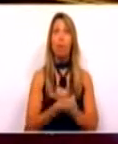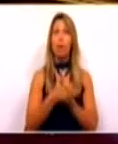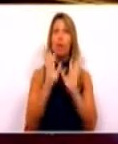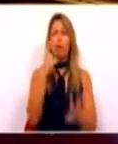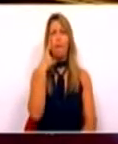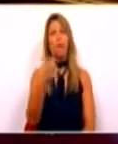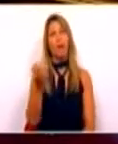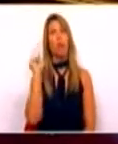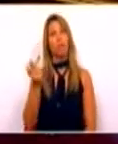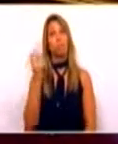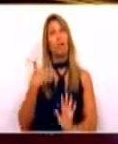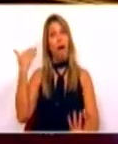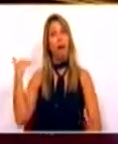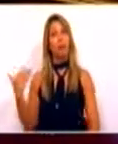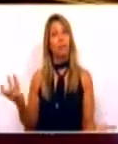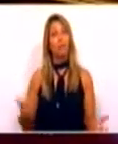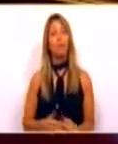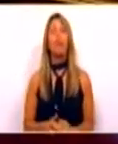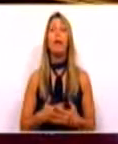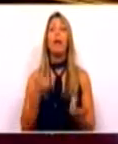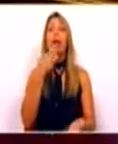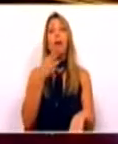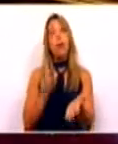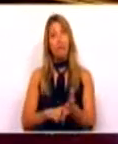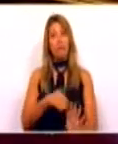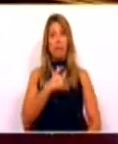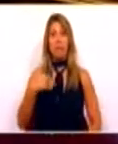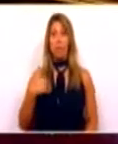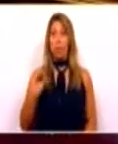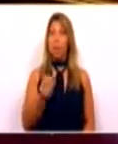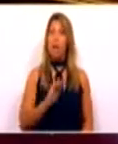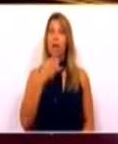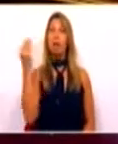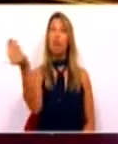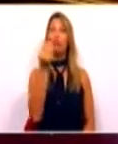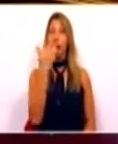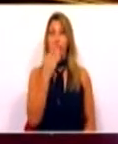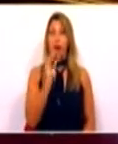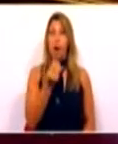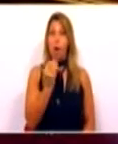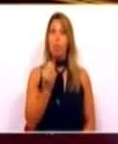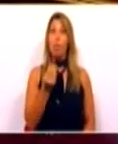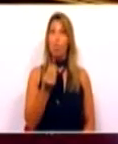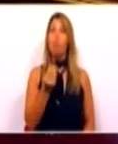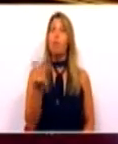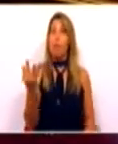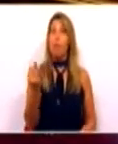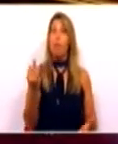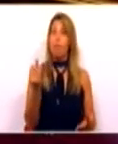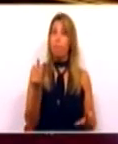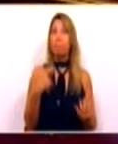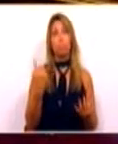há muitos anos. A verdade é que a saúde das nossas crianças e dos nossos jovens e alunos é algo que nos merece